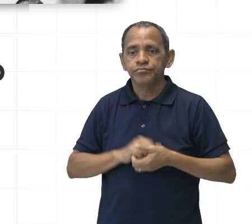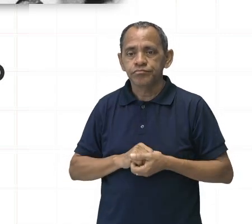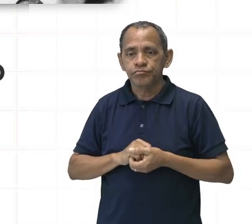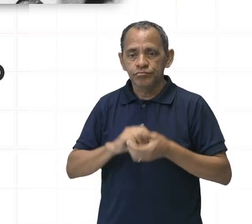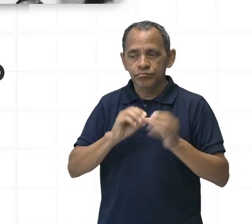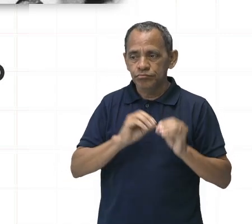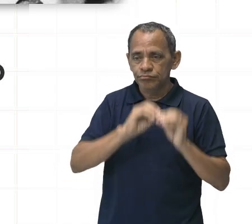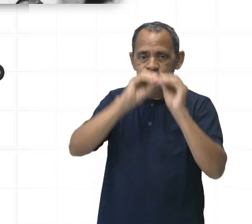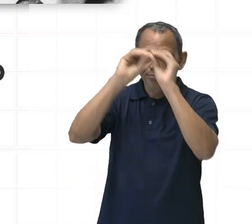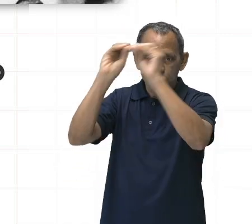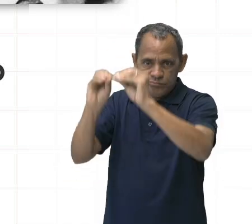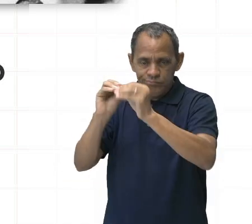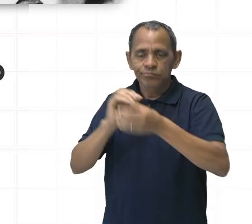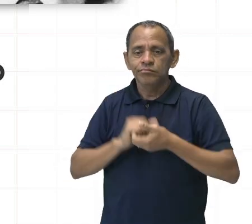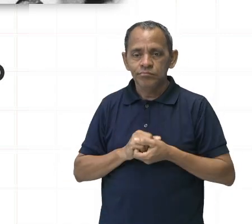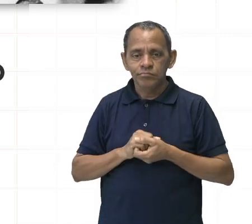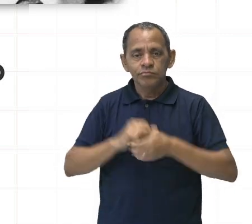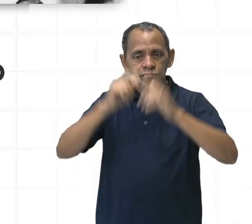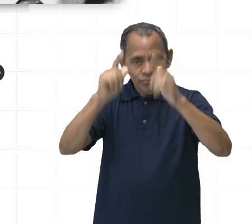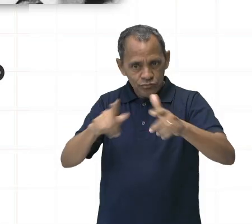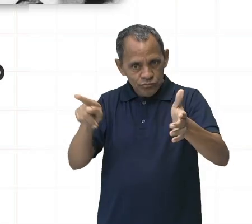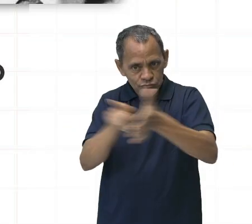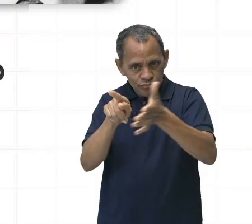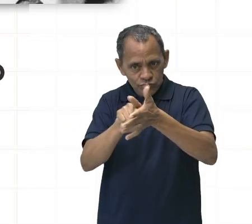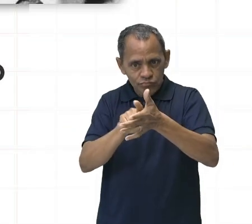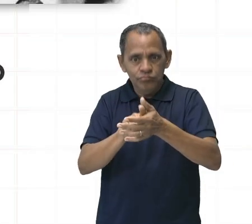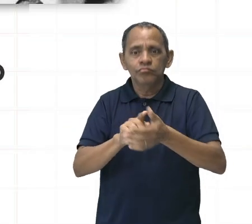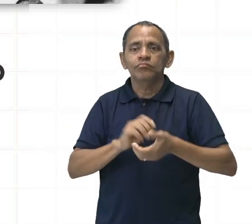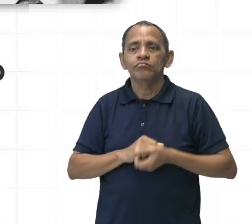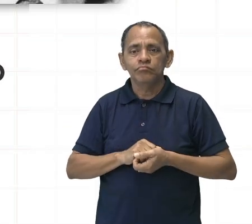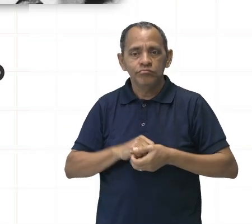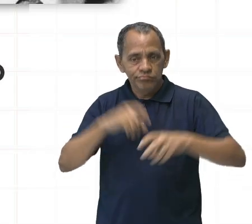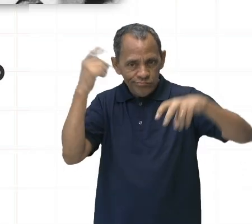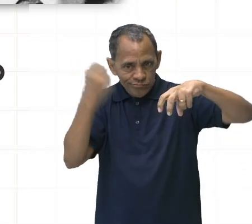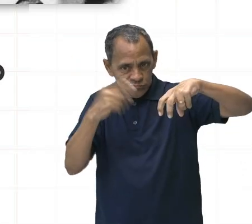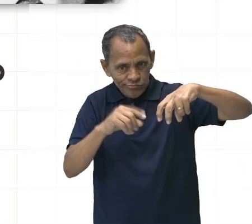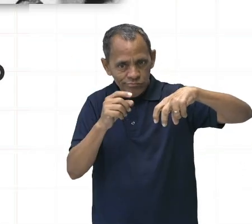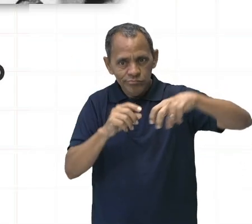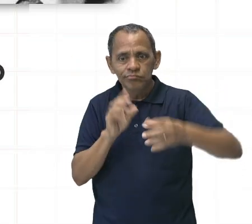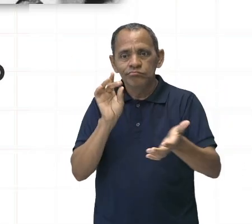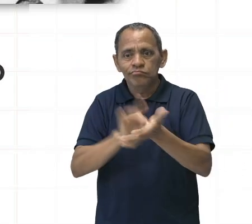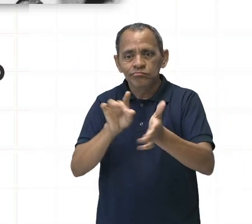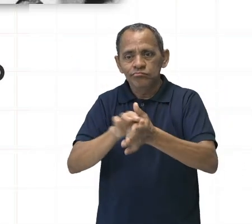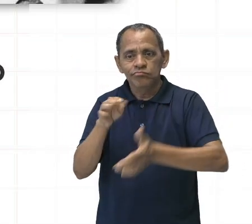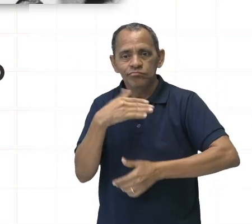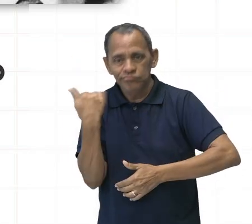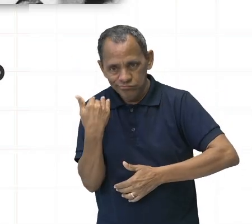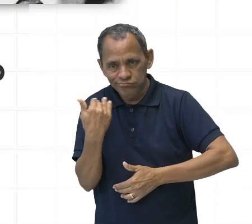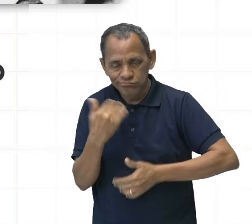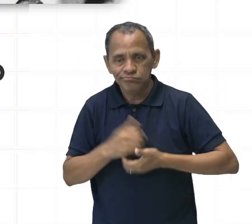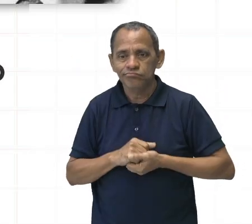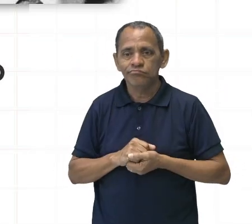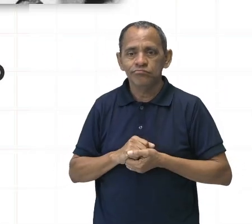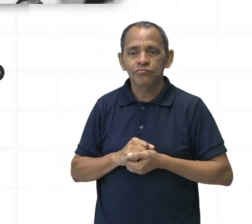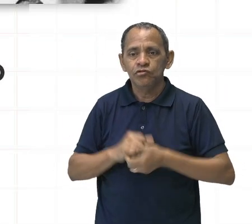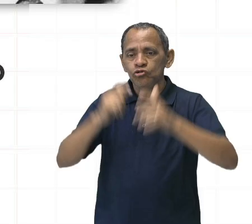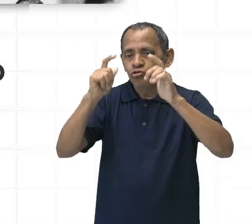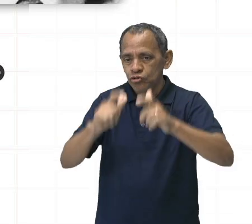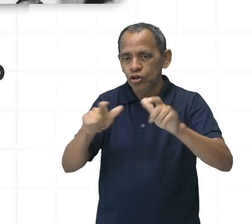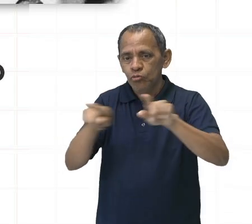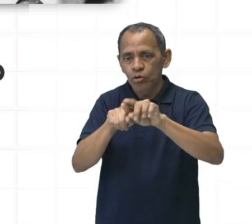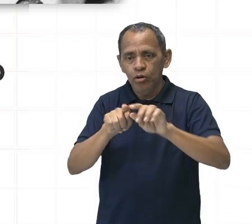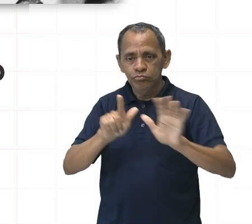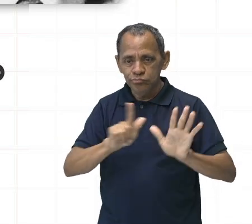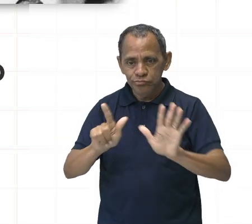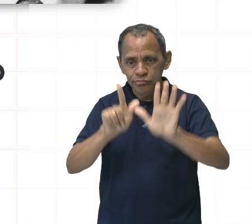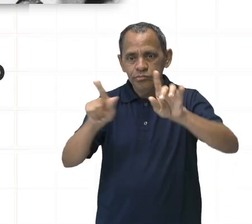enviada para um campo de concentração, onde acabou falecendo em uma câmara de gás, segundo